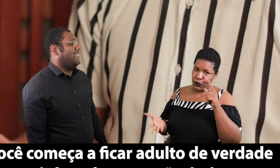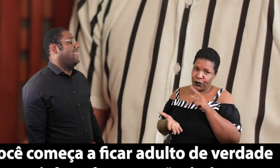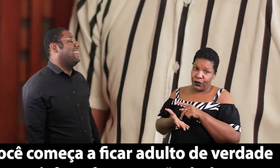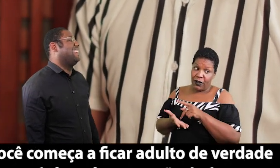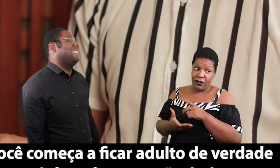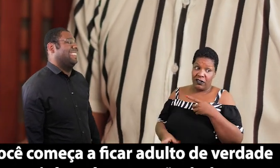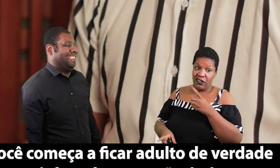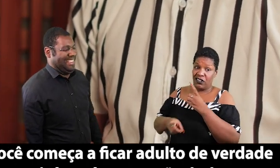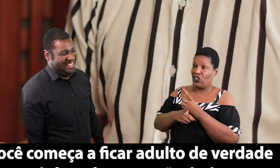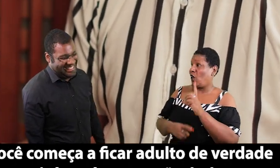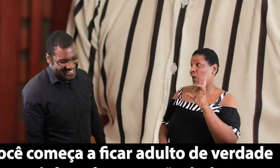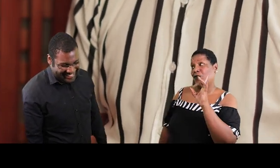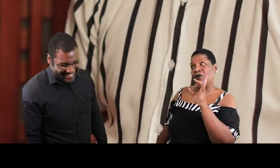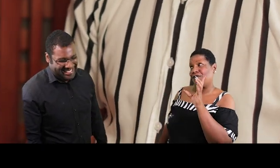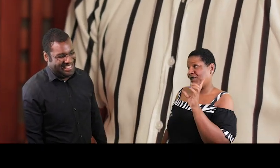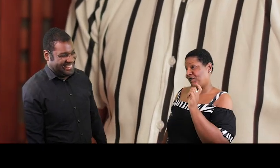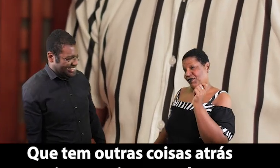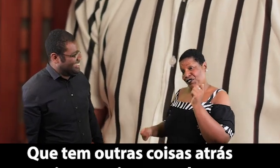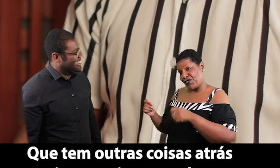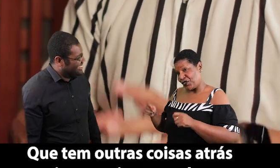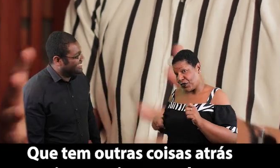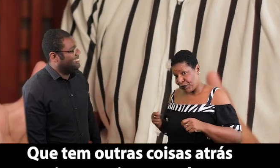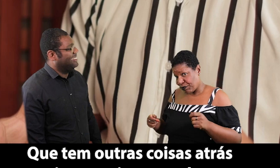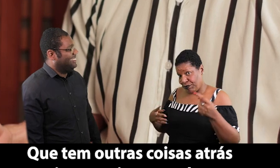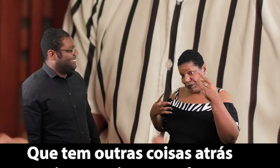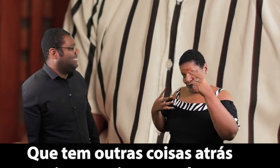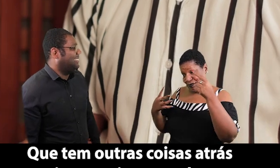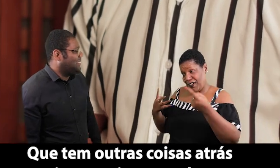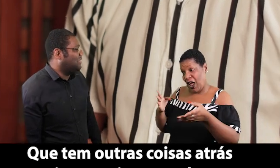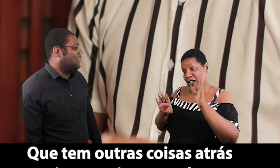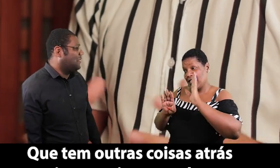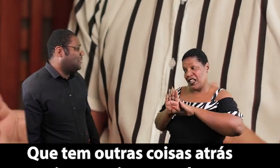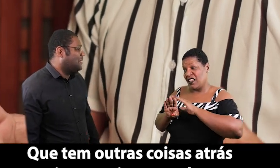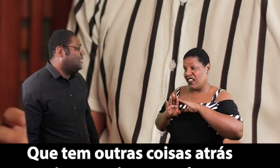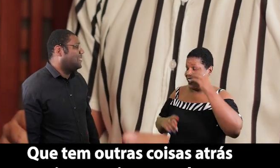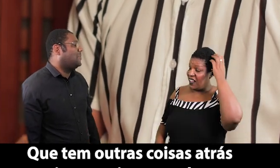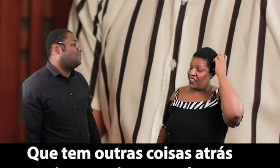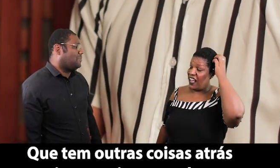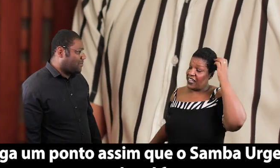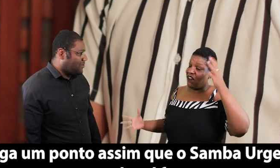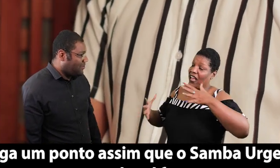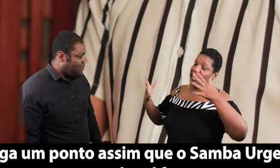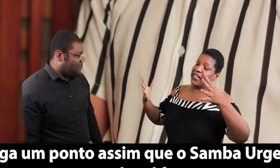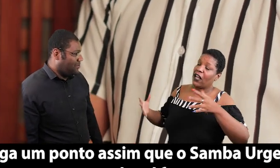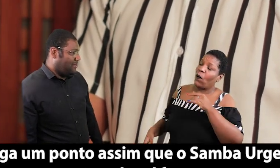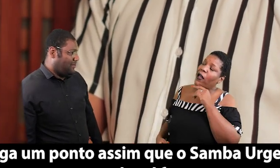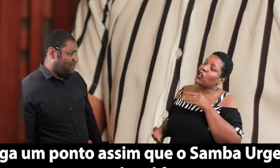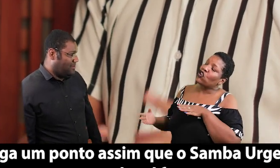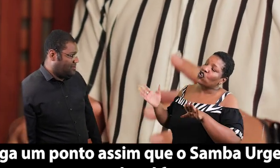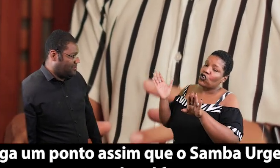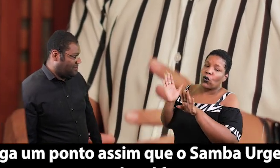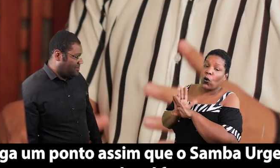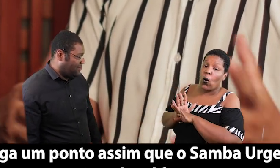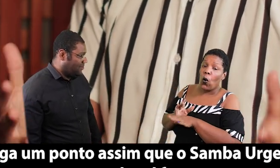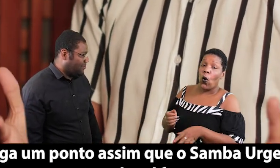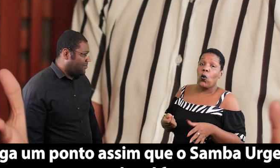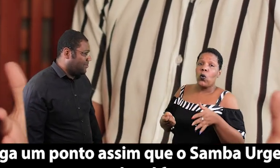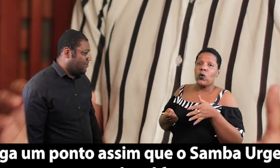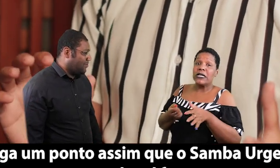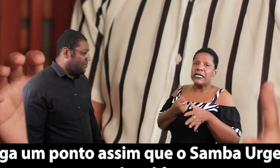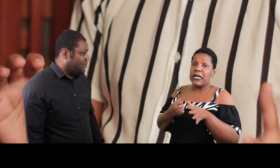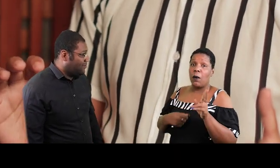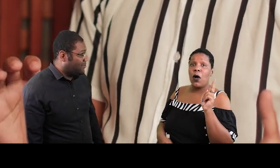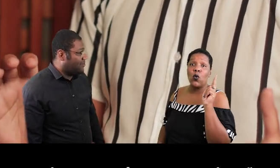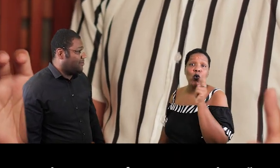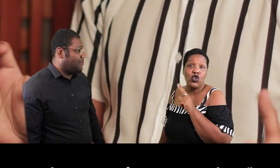Aí você descobre que não é só tocar, que tem outras coisas atrás. E você vai crescendo. Aí chegou um ponto, assim, que o Sambugenk cresceu de tal